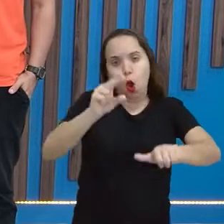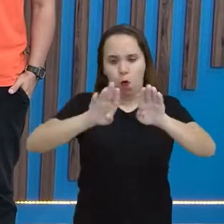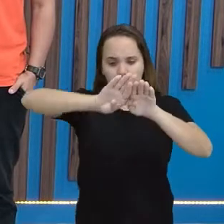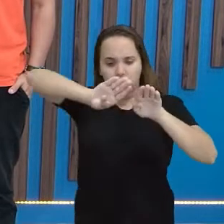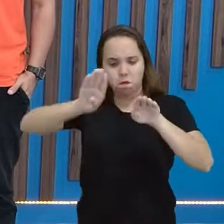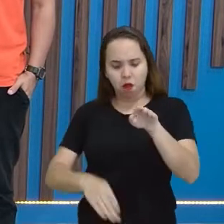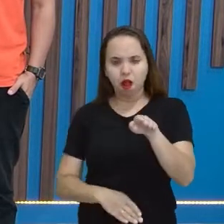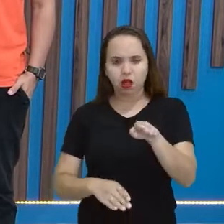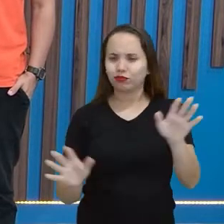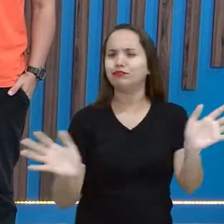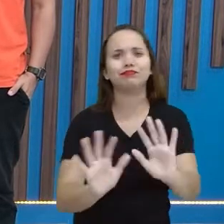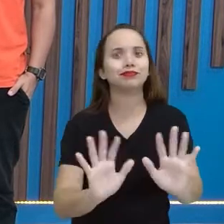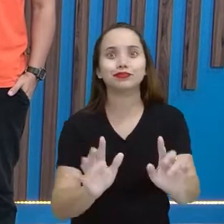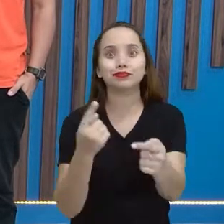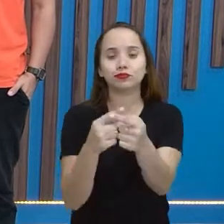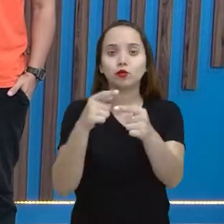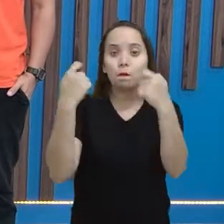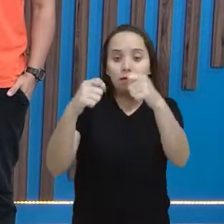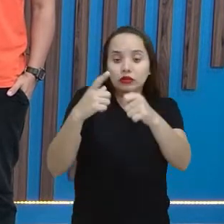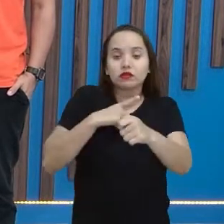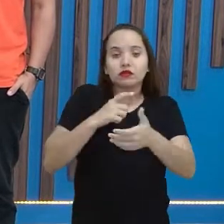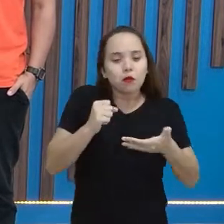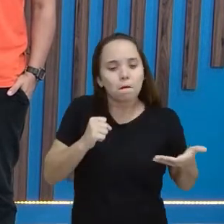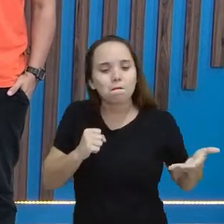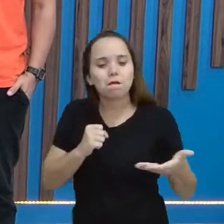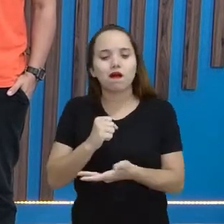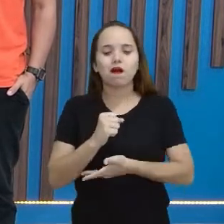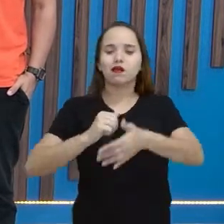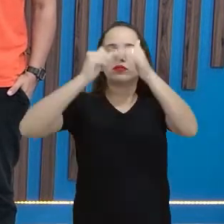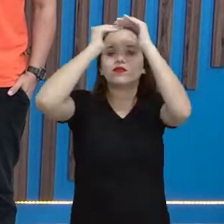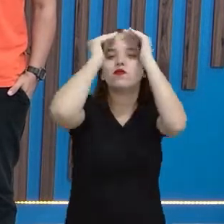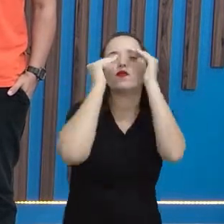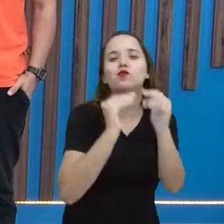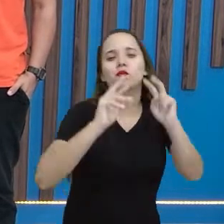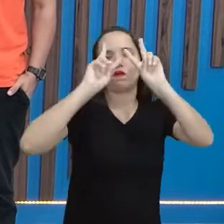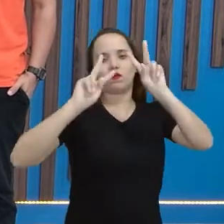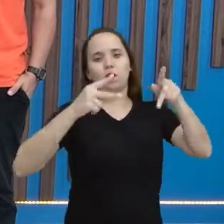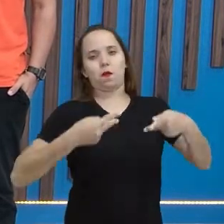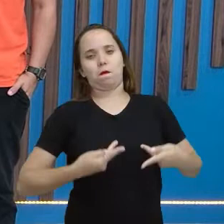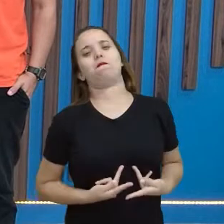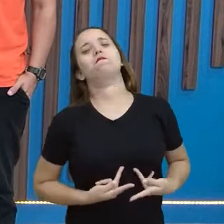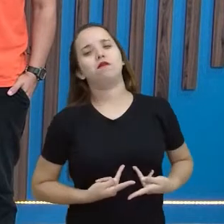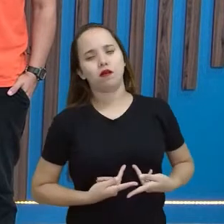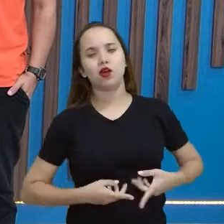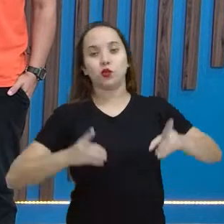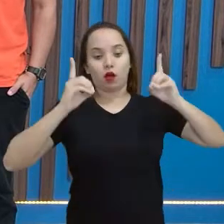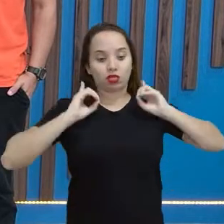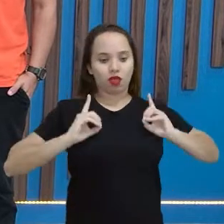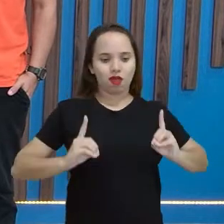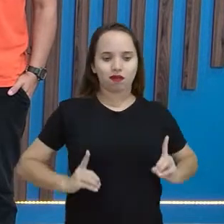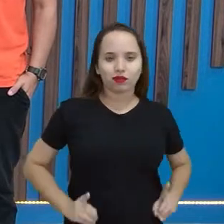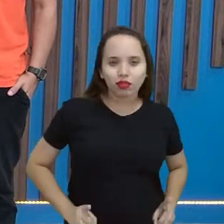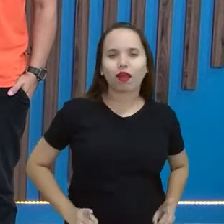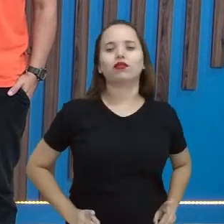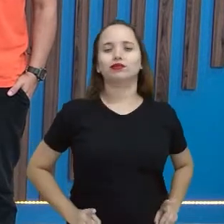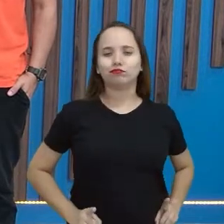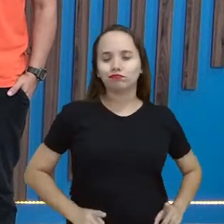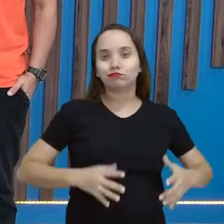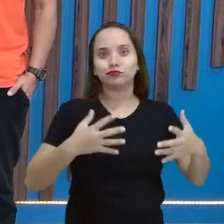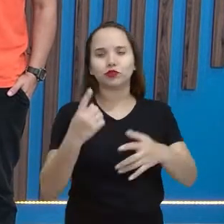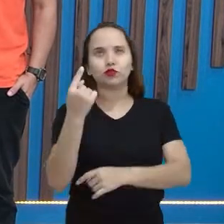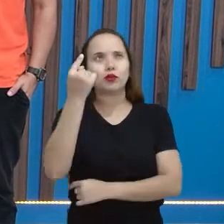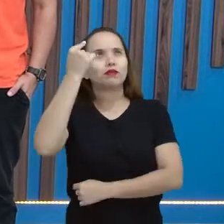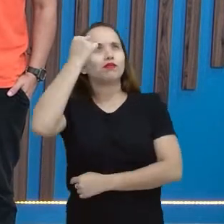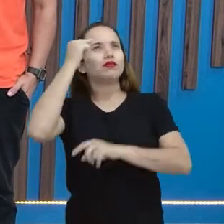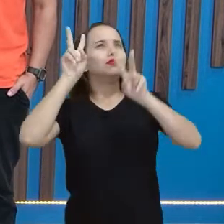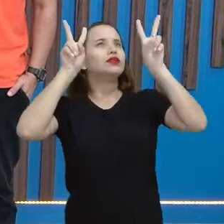realmente essa, o respeito à pessoa humana, o respeito à dignidade humana. Então, pensar em